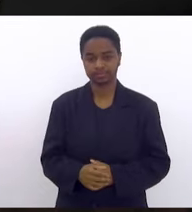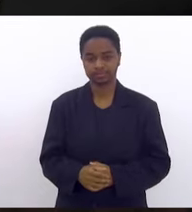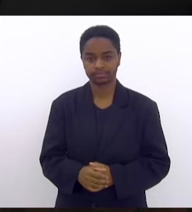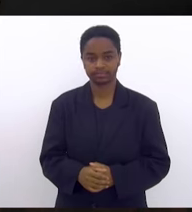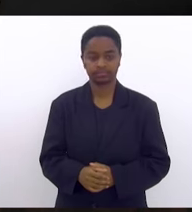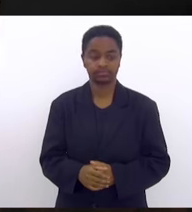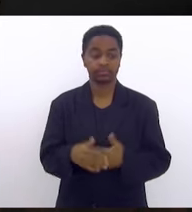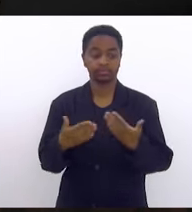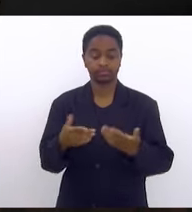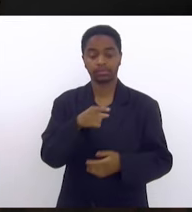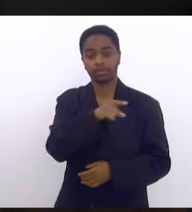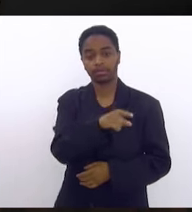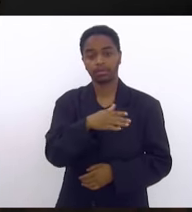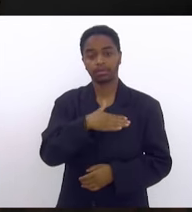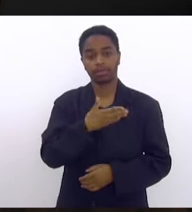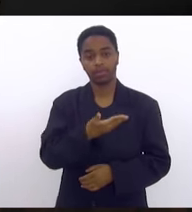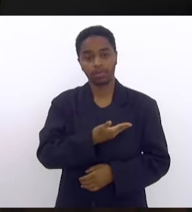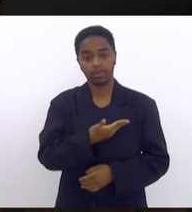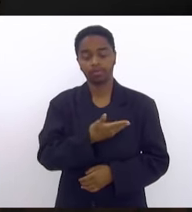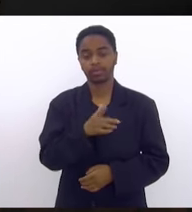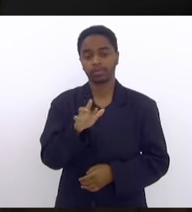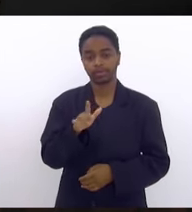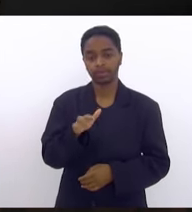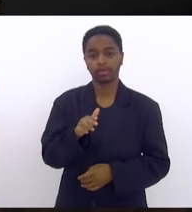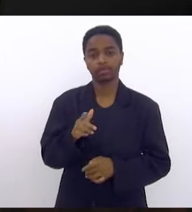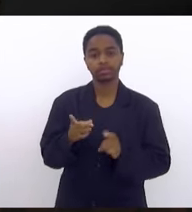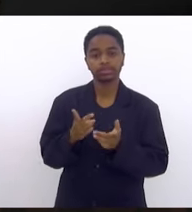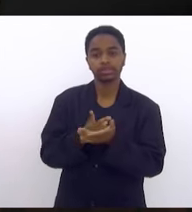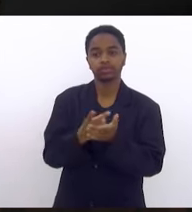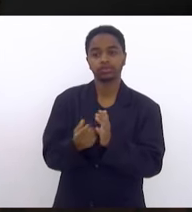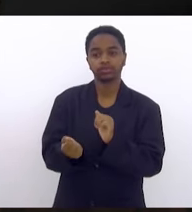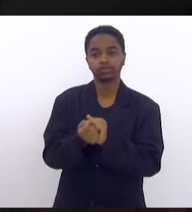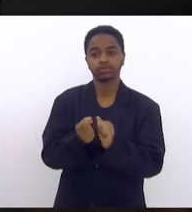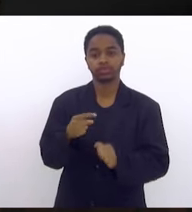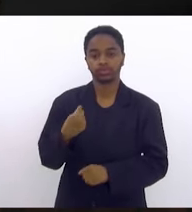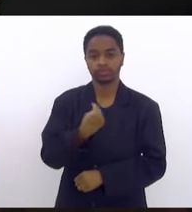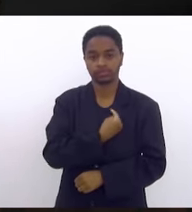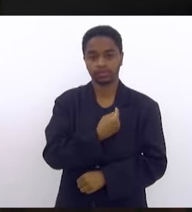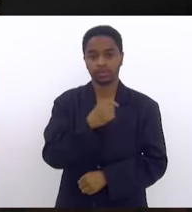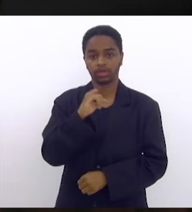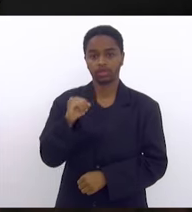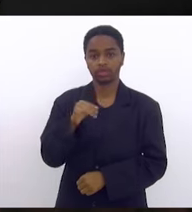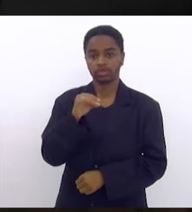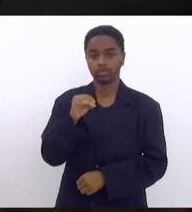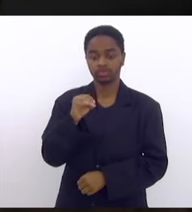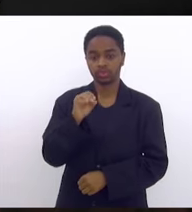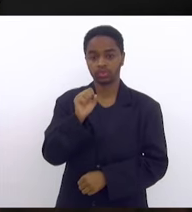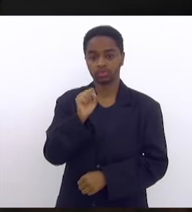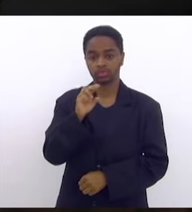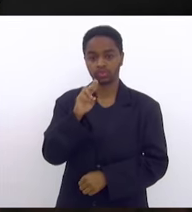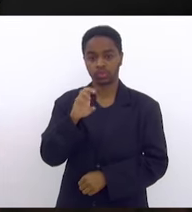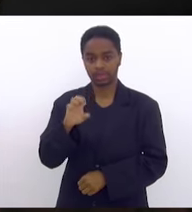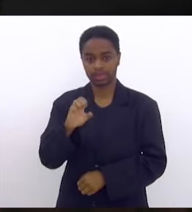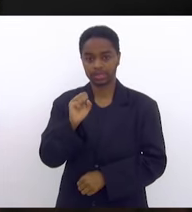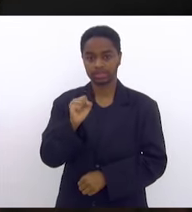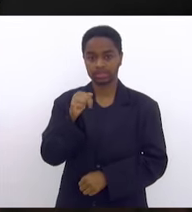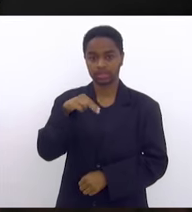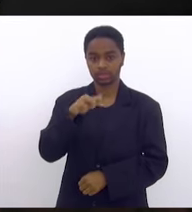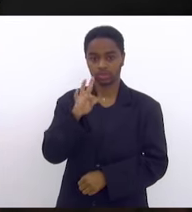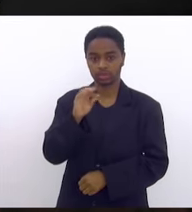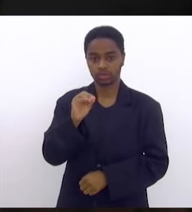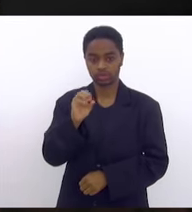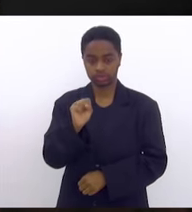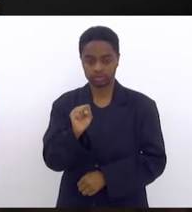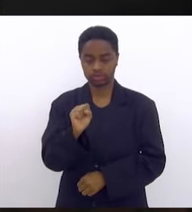esse amigo, esse irmão que tem caminhado conosco, é nosso Josué dos Santos, o Josué